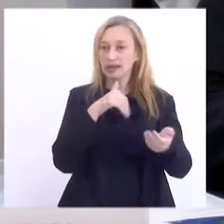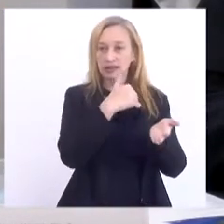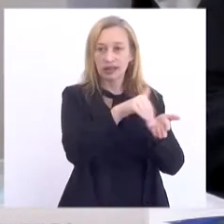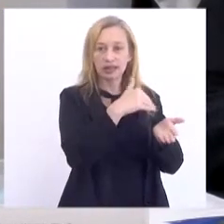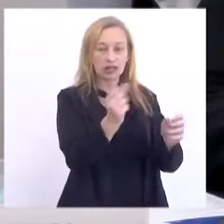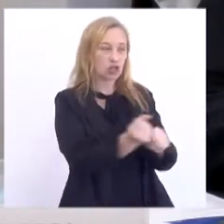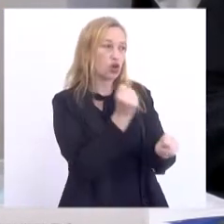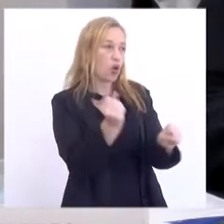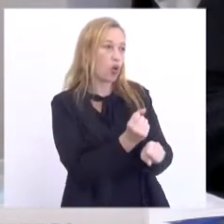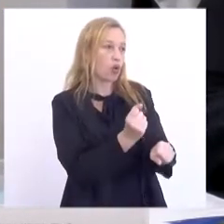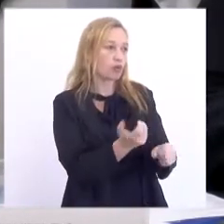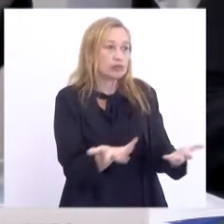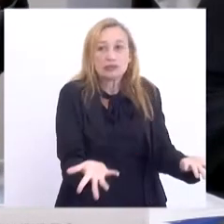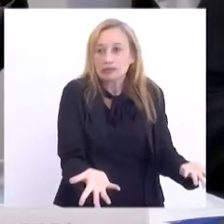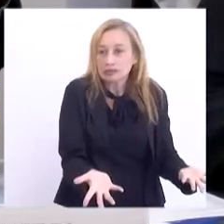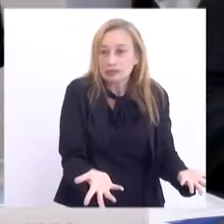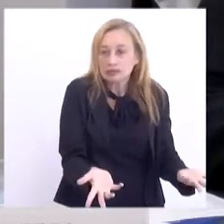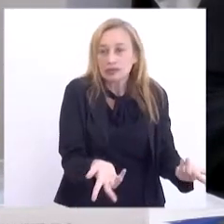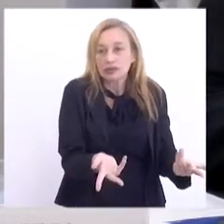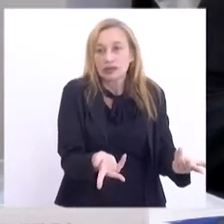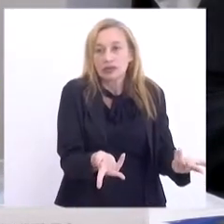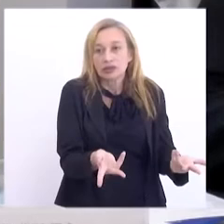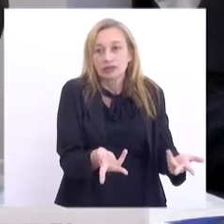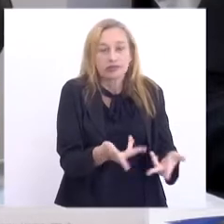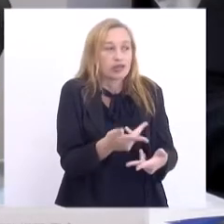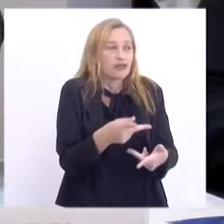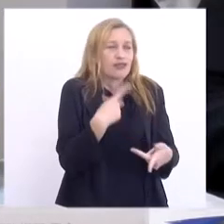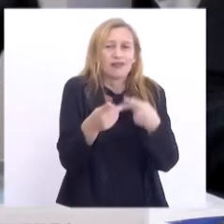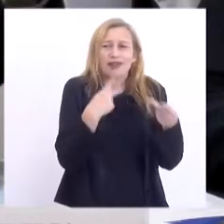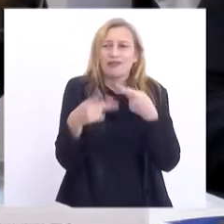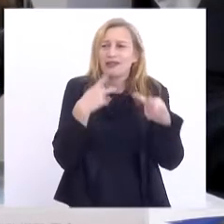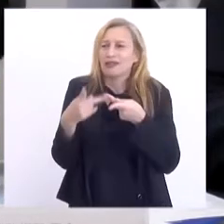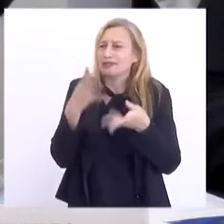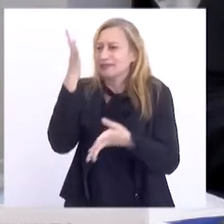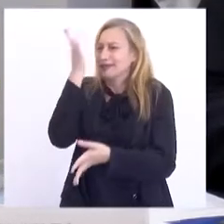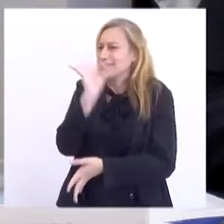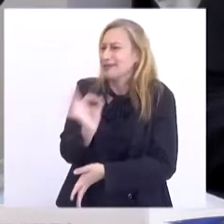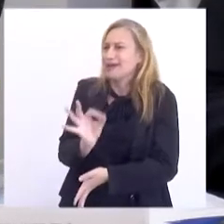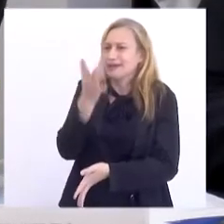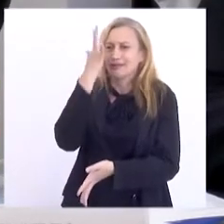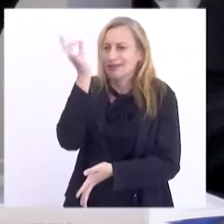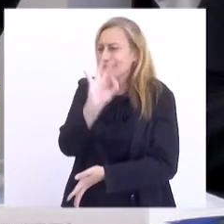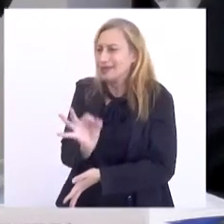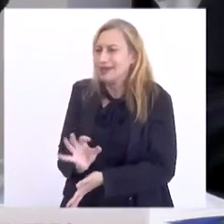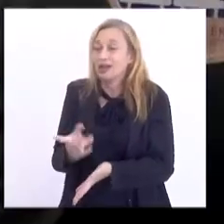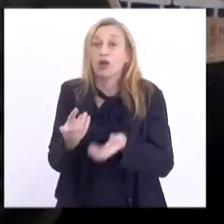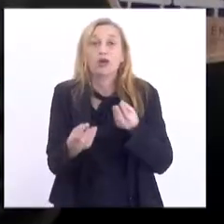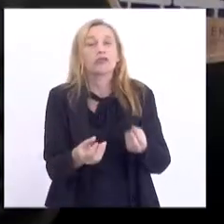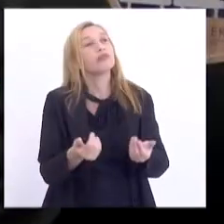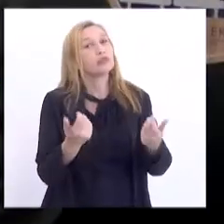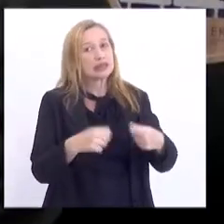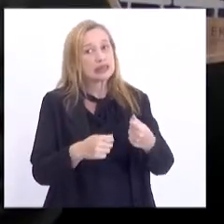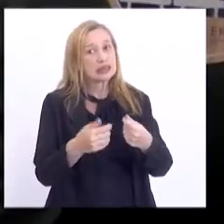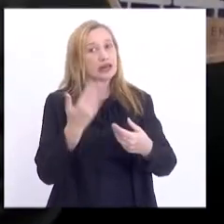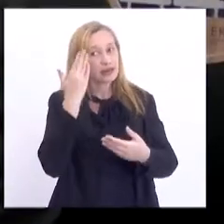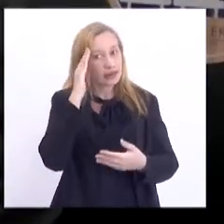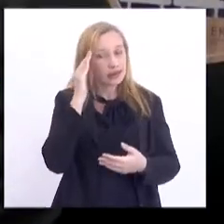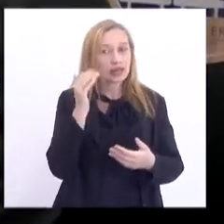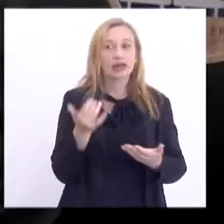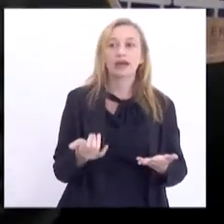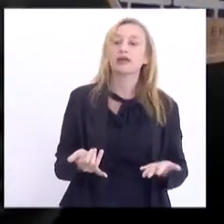Secretaria de obra essa salada de fruta e ninguém atendeu nada chamar-se o Dr tem que entender também como é que